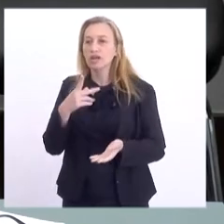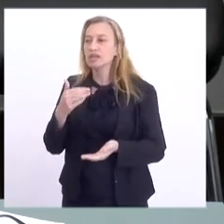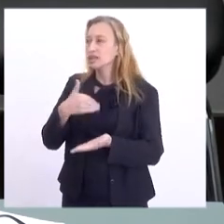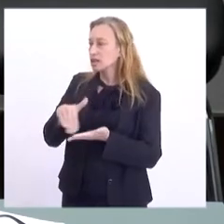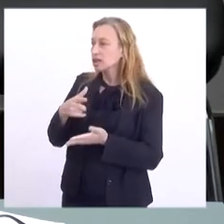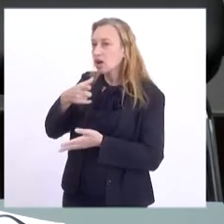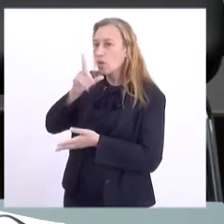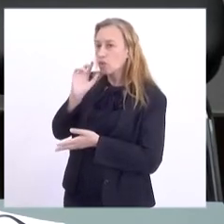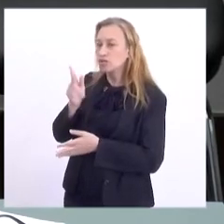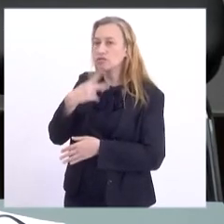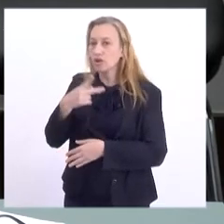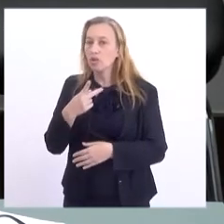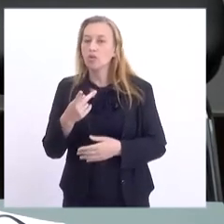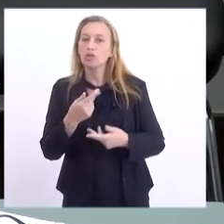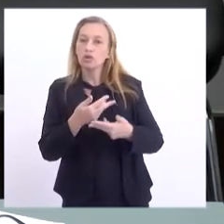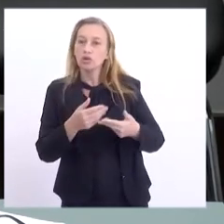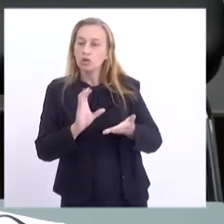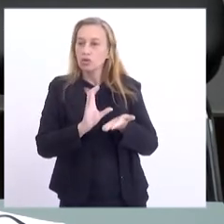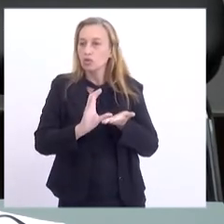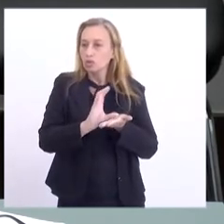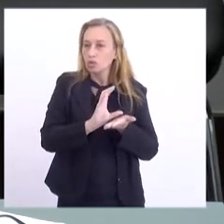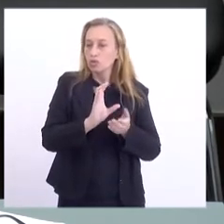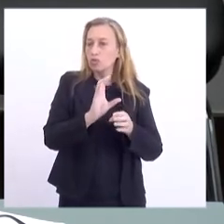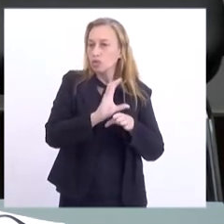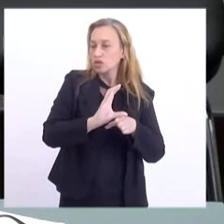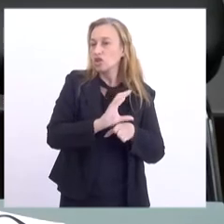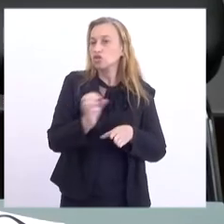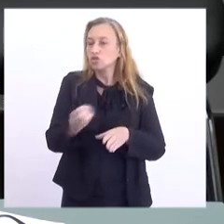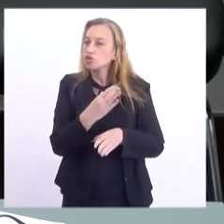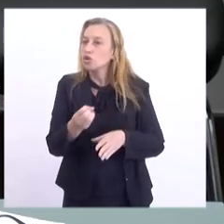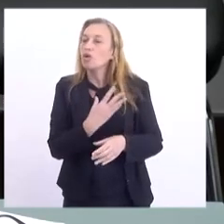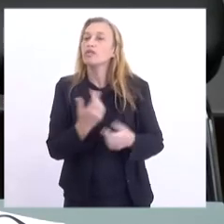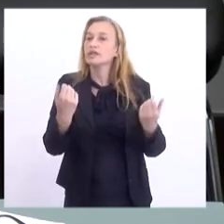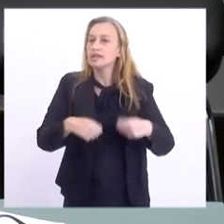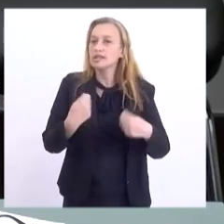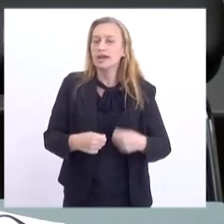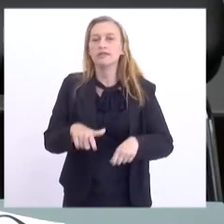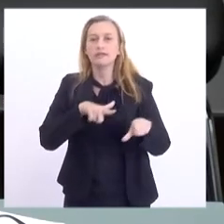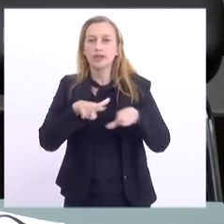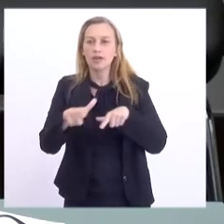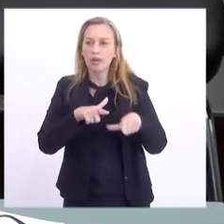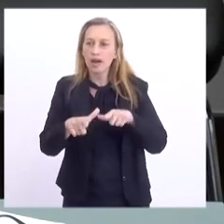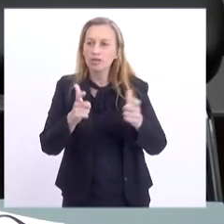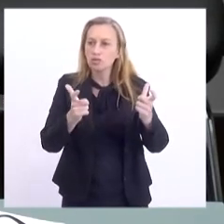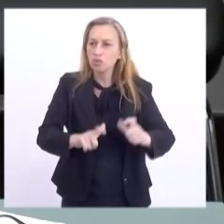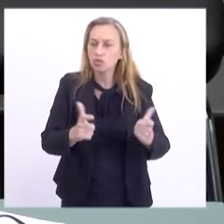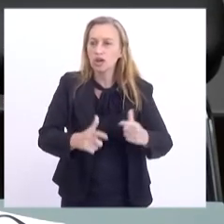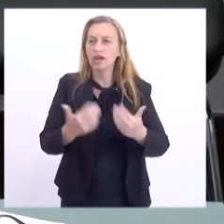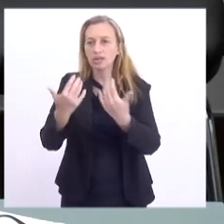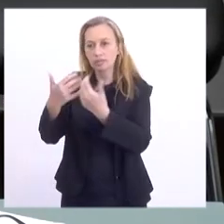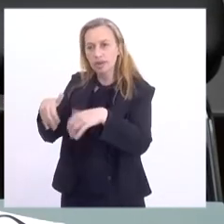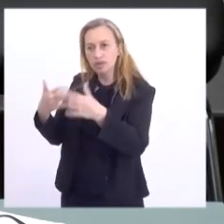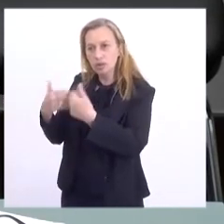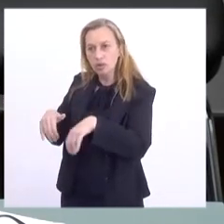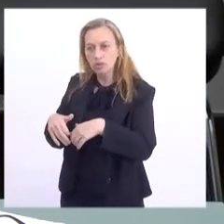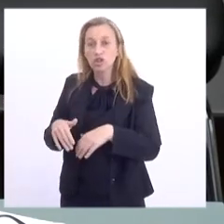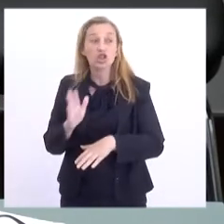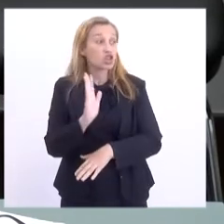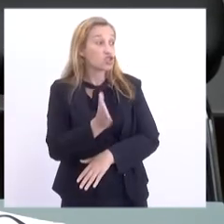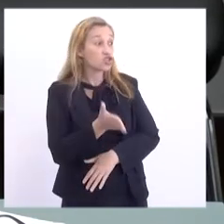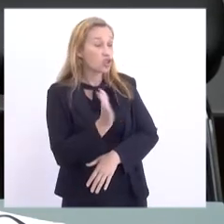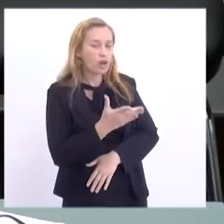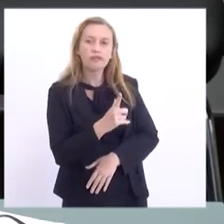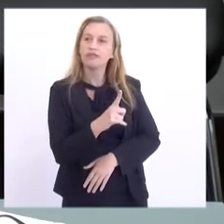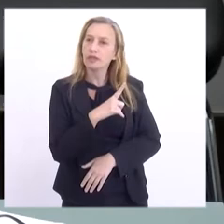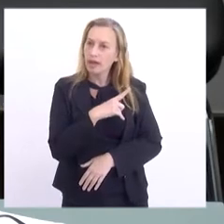fez reuniões com os conselhos em razão da necessidade de emprego na região de Petrópolis que já